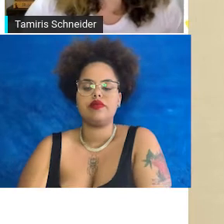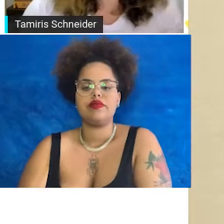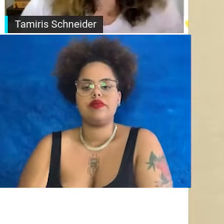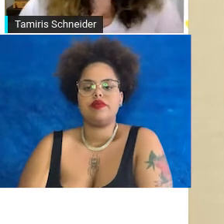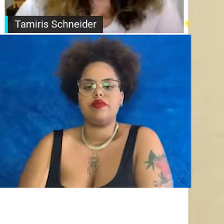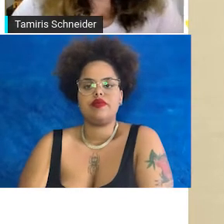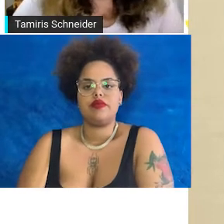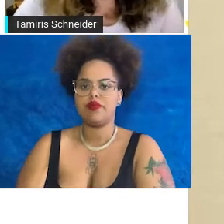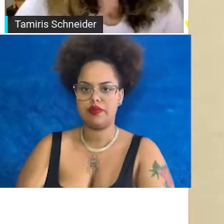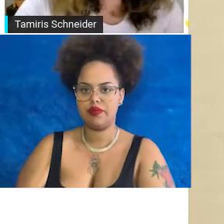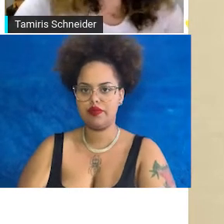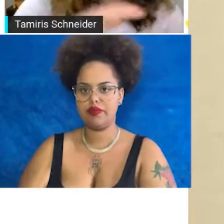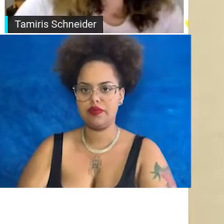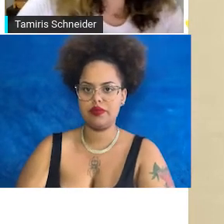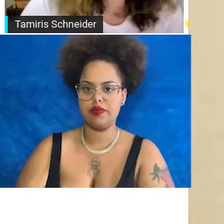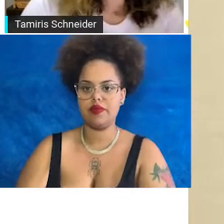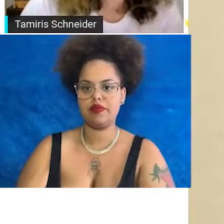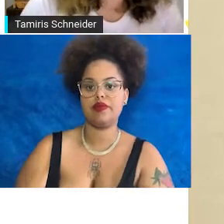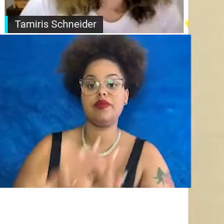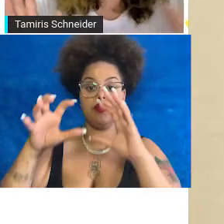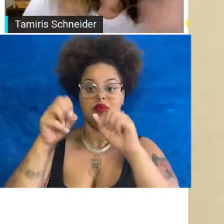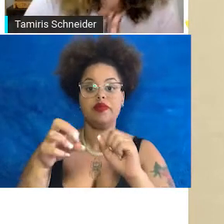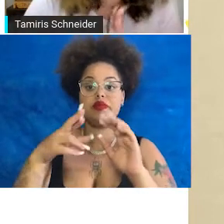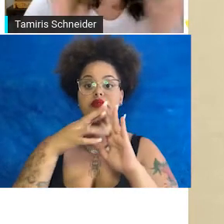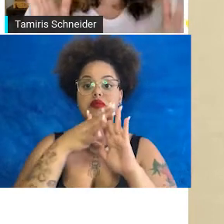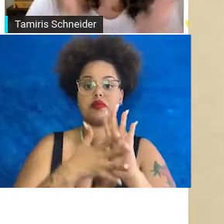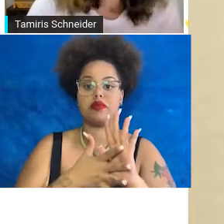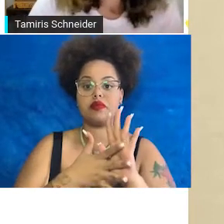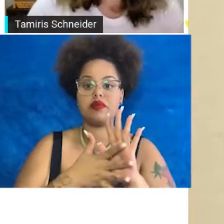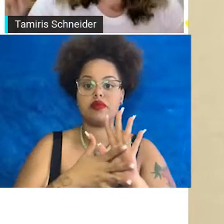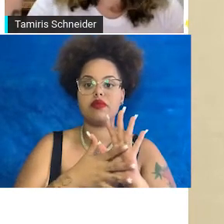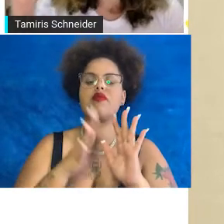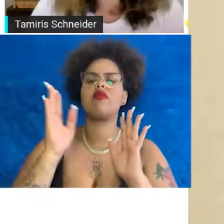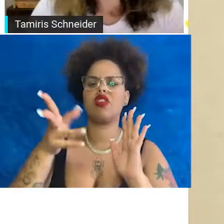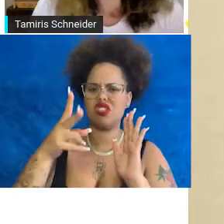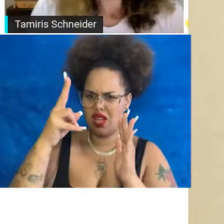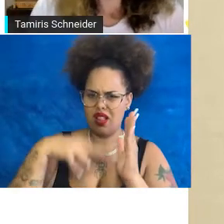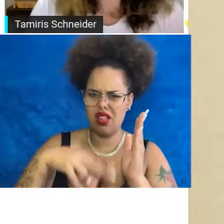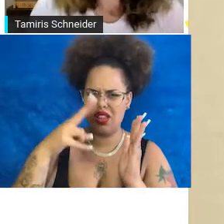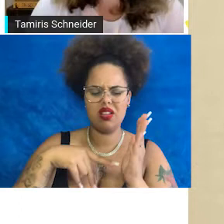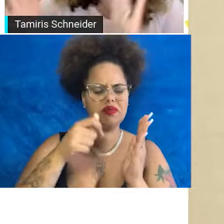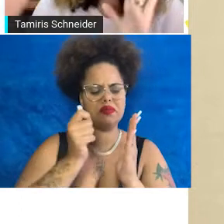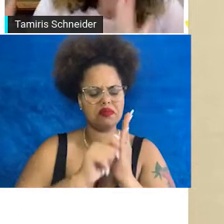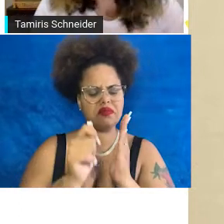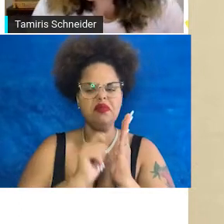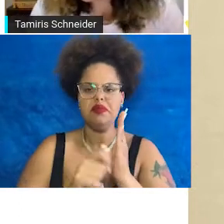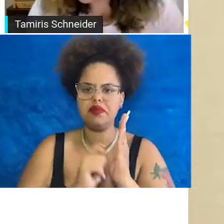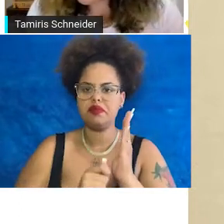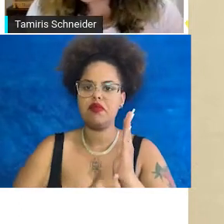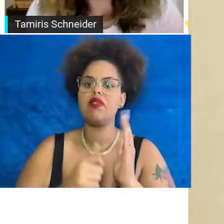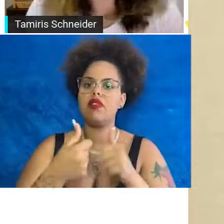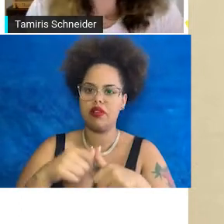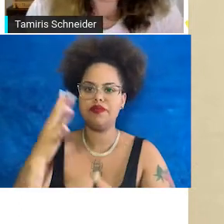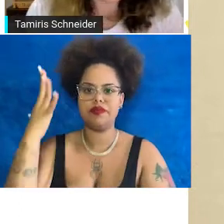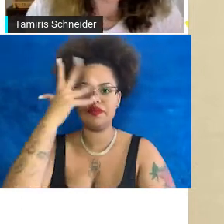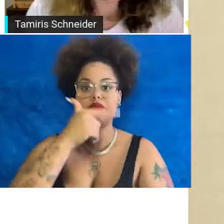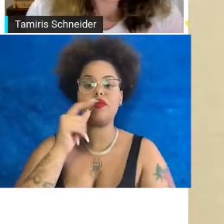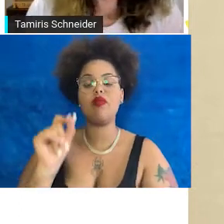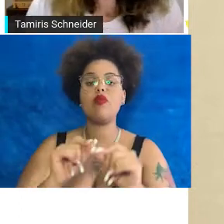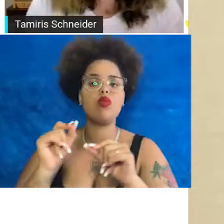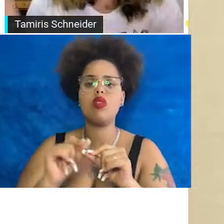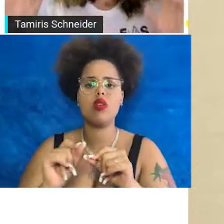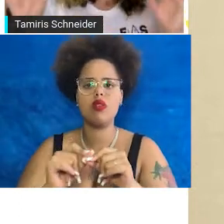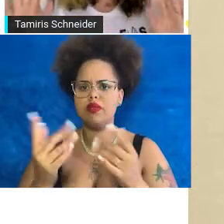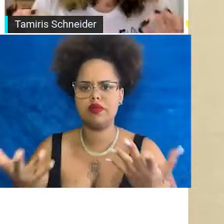Vamos lá. E aí, peguei o roteiro, tô aqui, já li, já marquei tudo, tá bonitinho aqui. O que eu